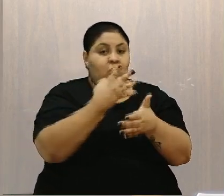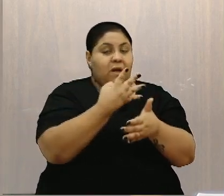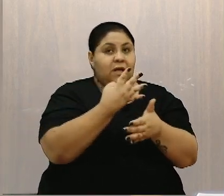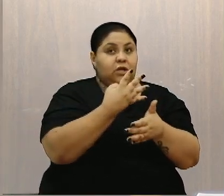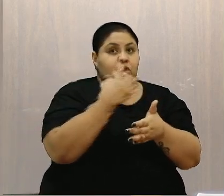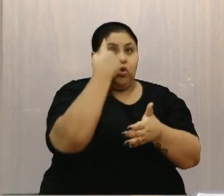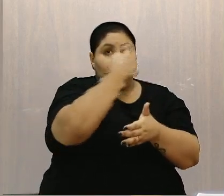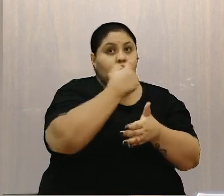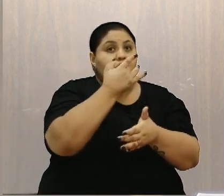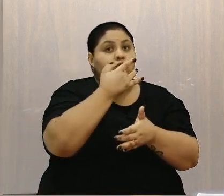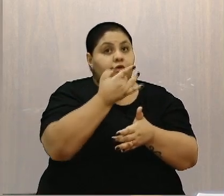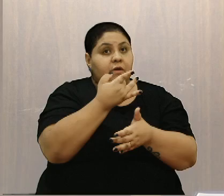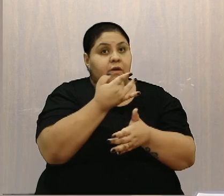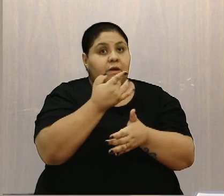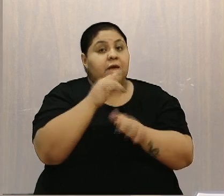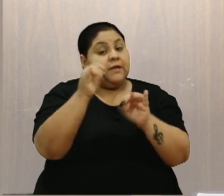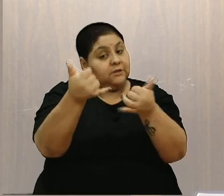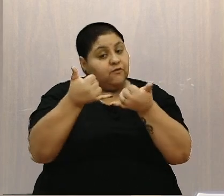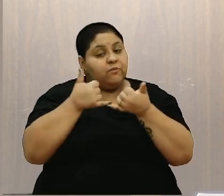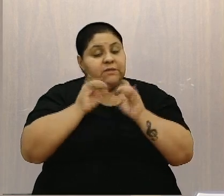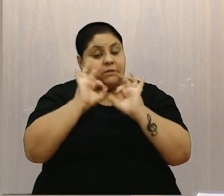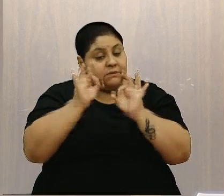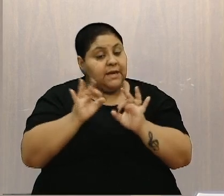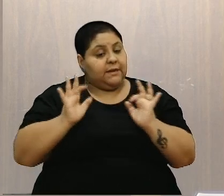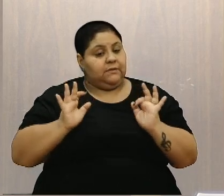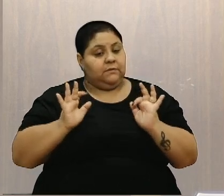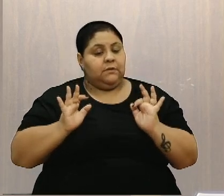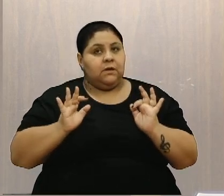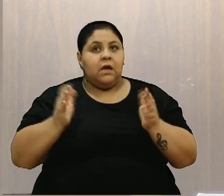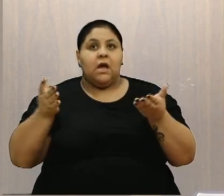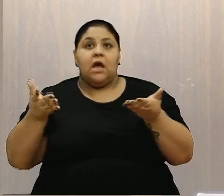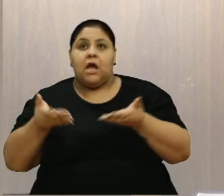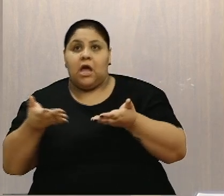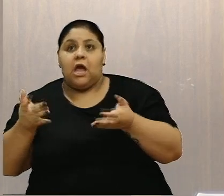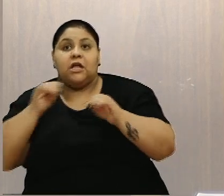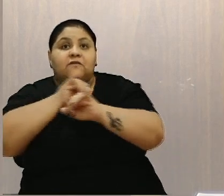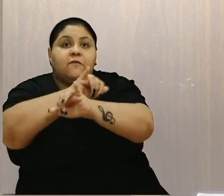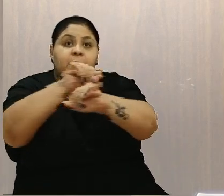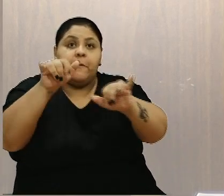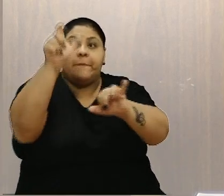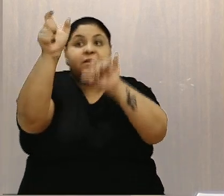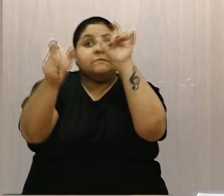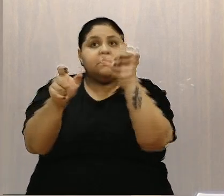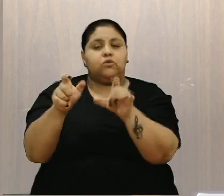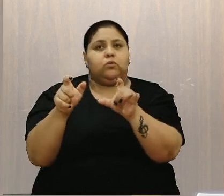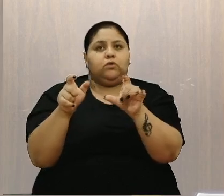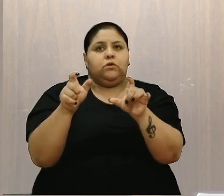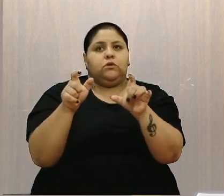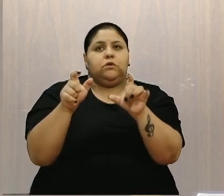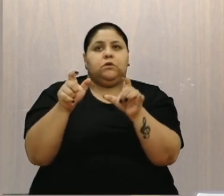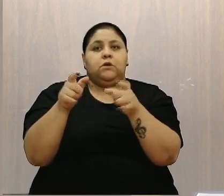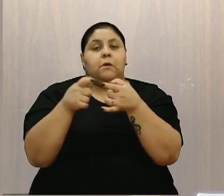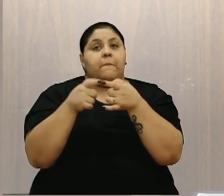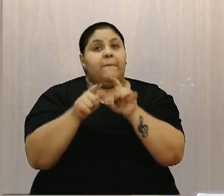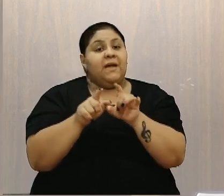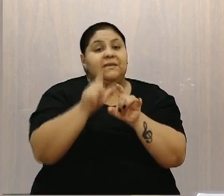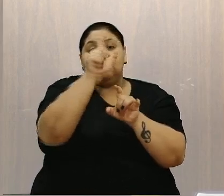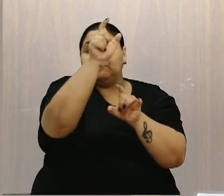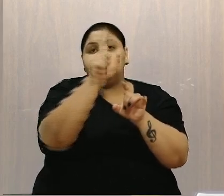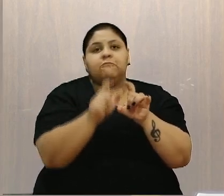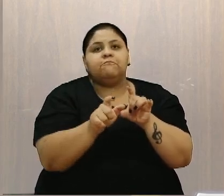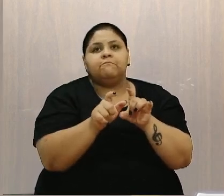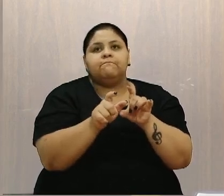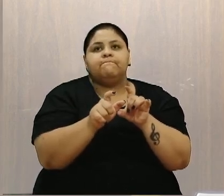então, era esse o indicativo que nós tínhamos. E é isso que nós estamos falando para as pessoas. Porém, essas mesmas pessoas